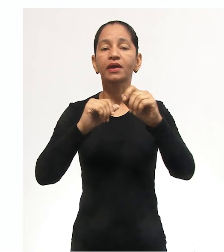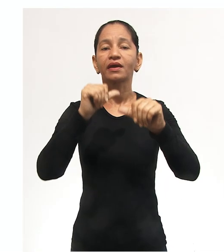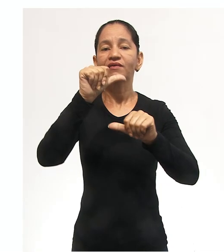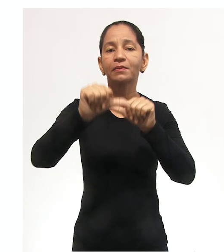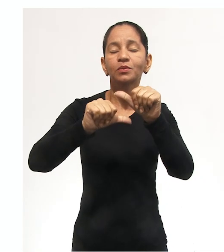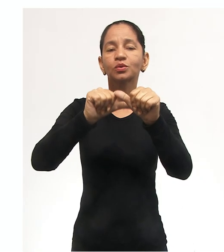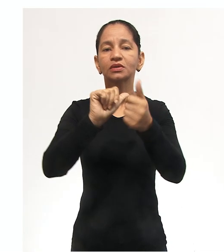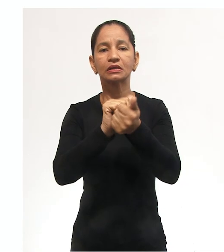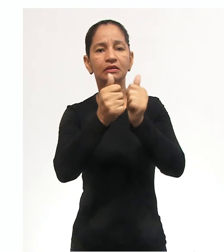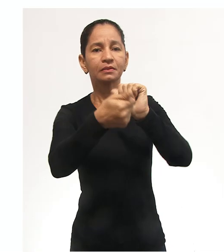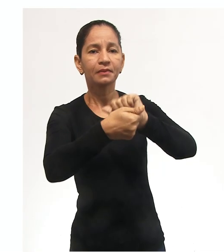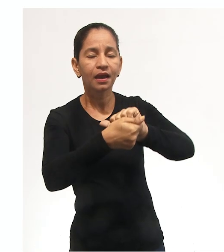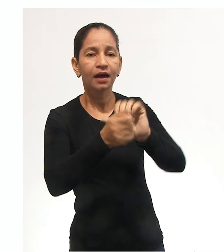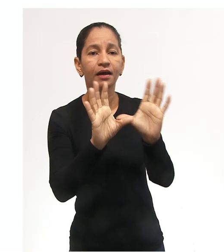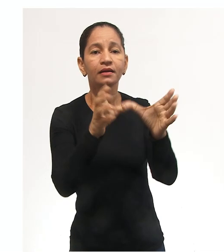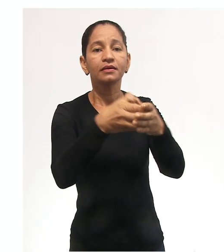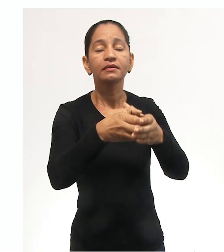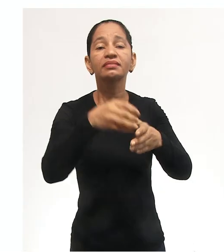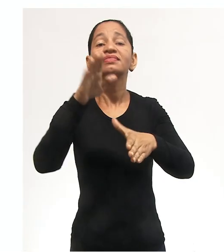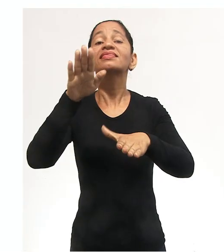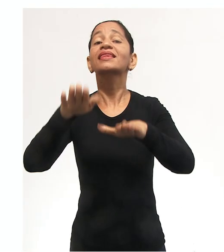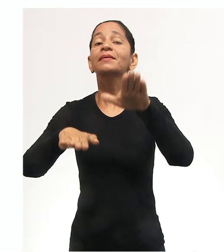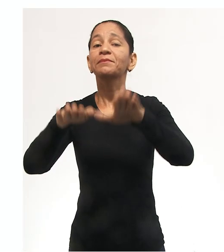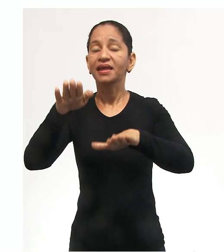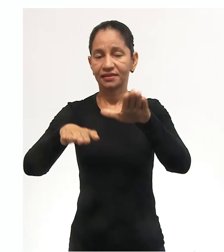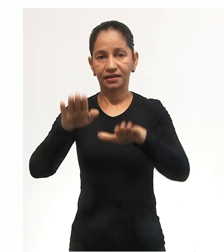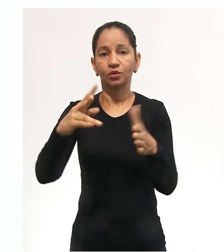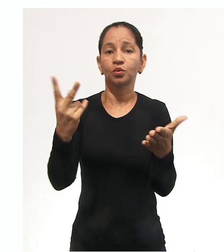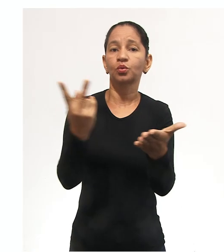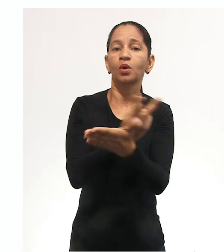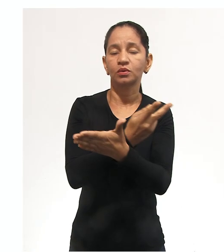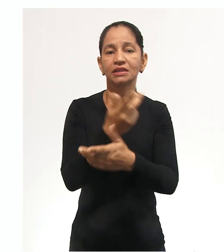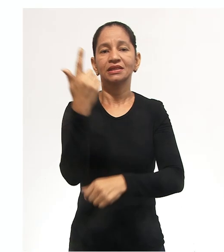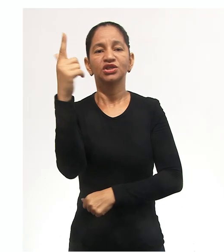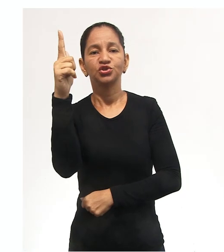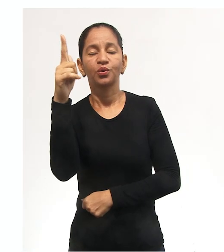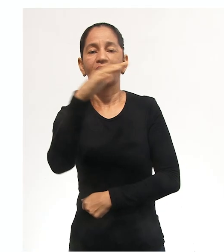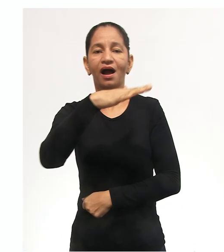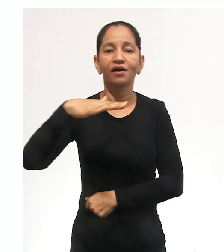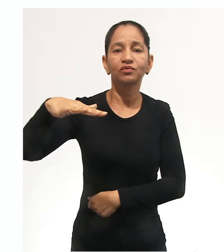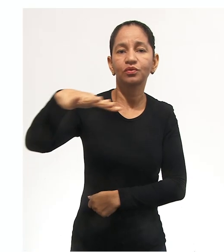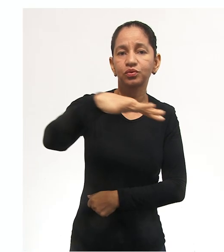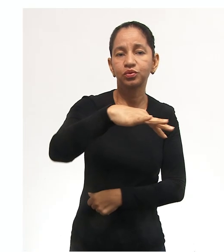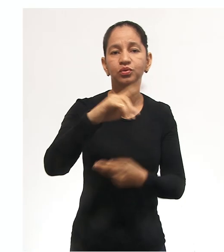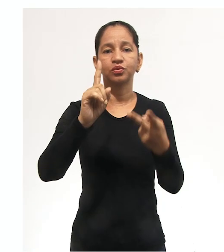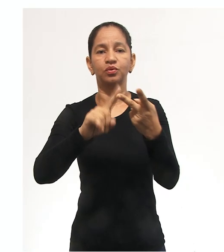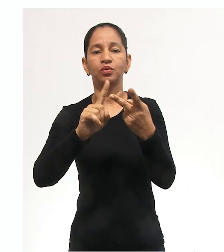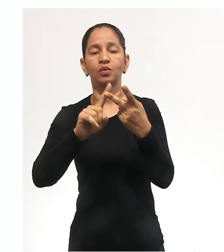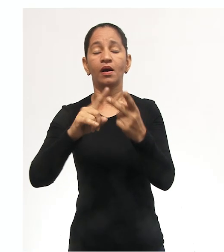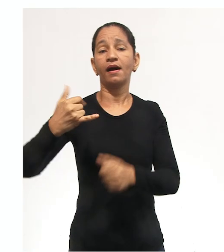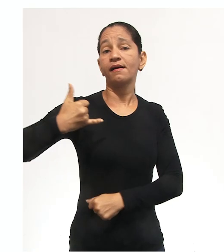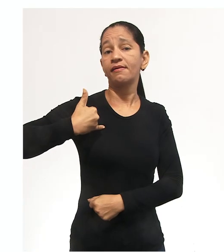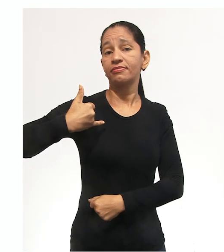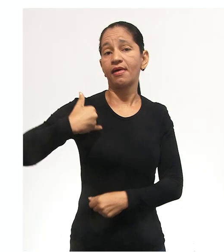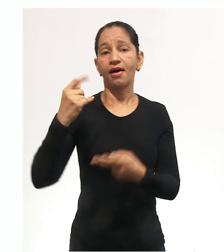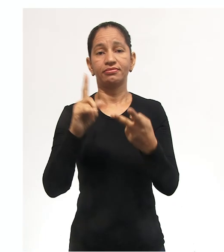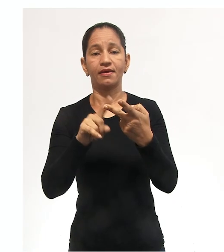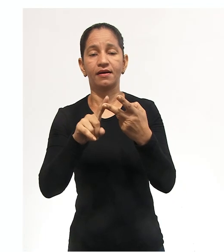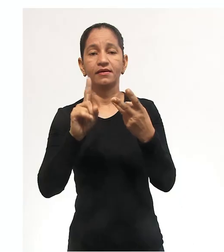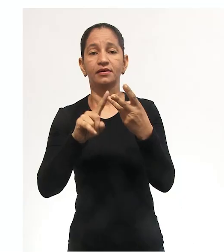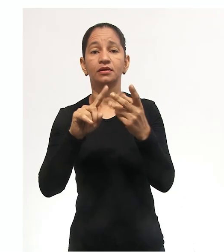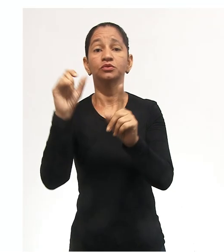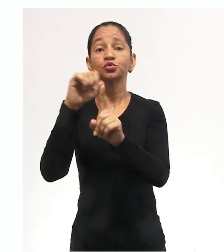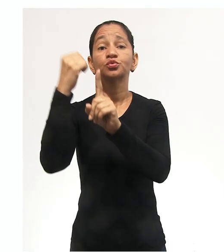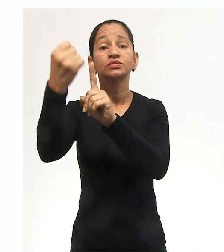e se adapta de acordo com os fatores, como a região, o tempo, o contexto social, a idade, a escolaridade ou